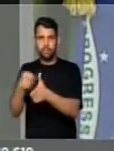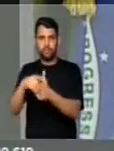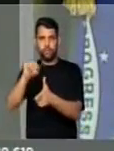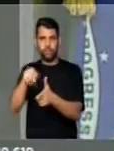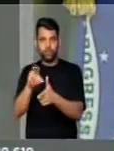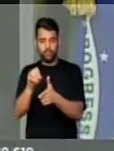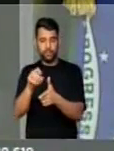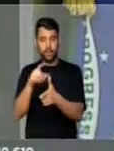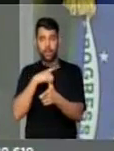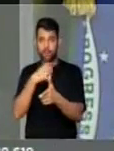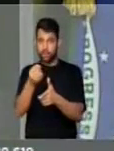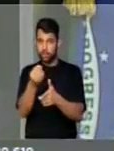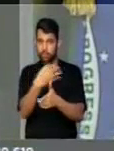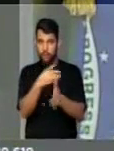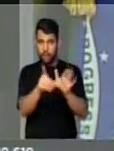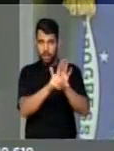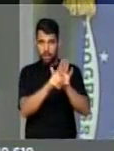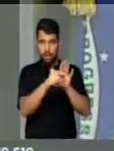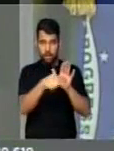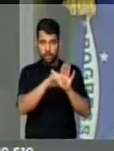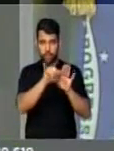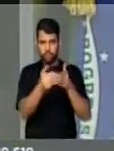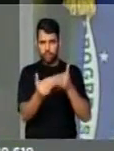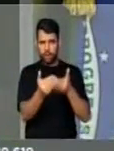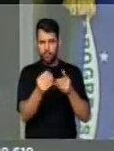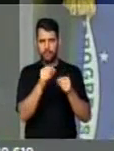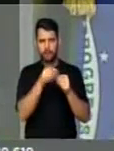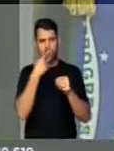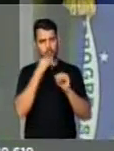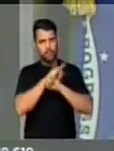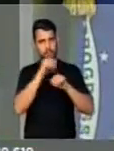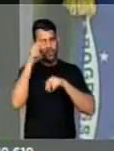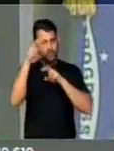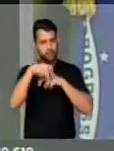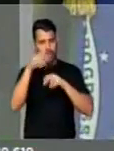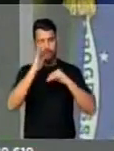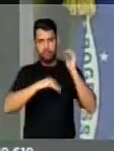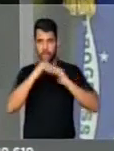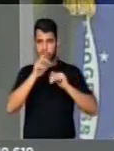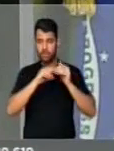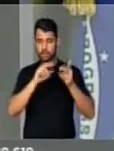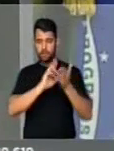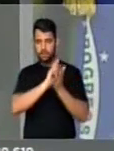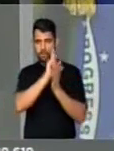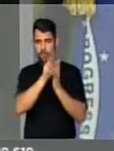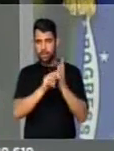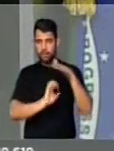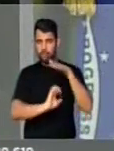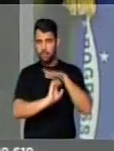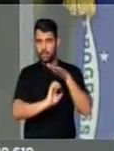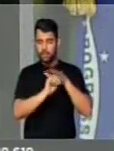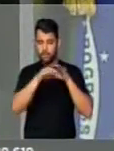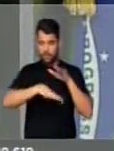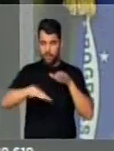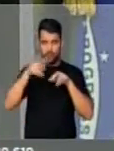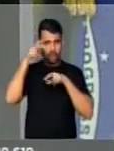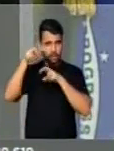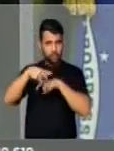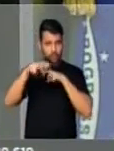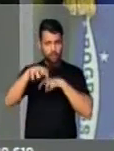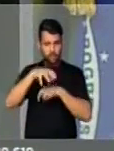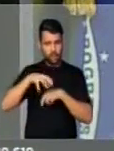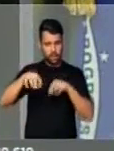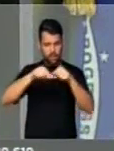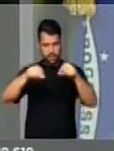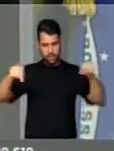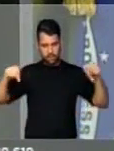Esta jovem lei definiu como agricultura familiar aquela que pratica atividade ou empreendimento no meio rural em área de